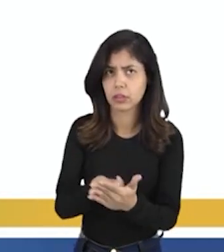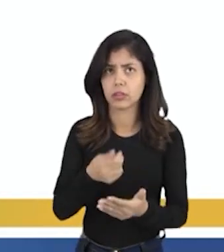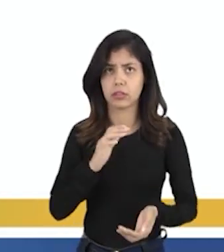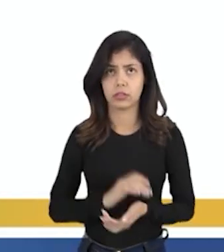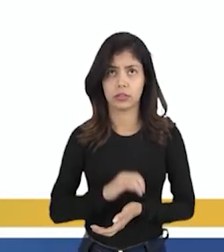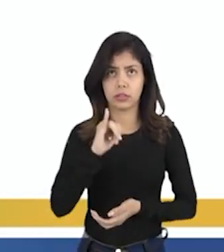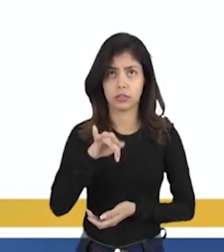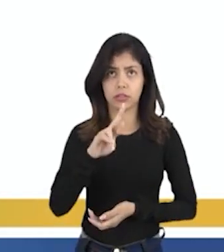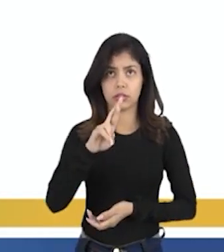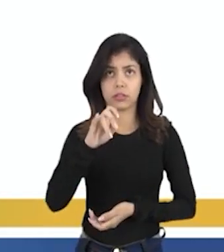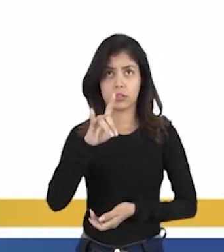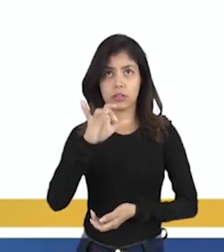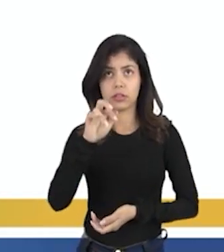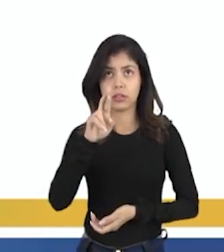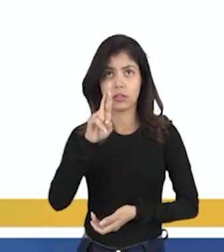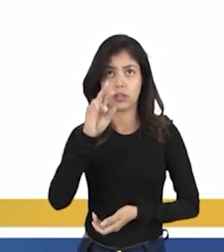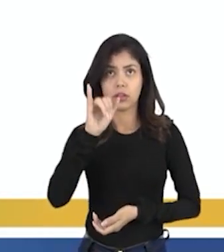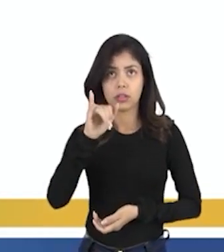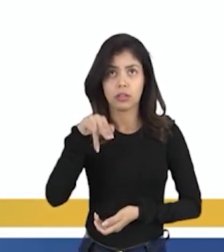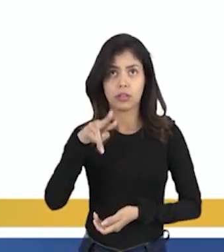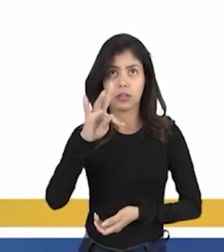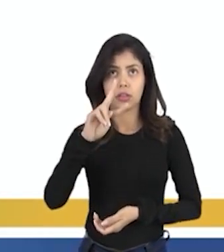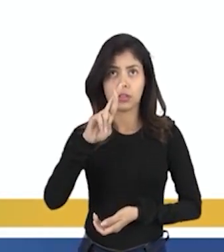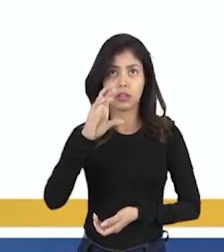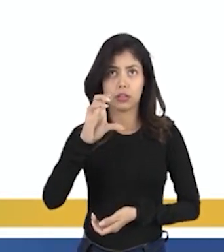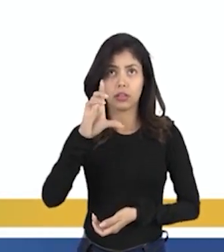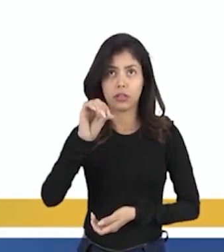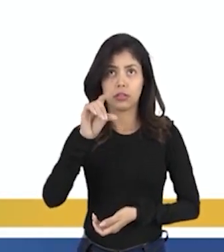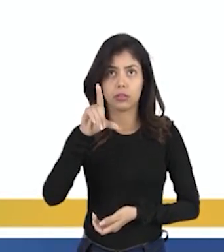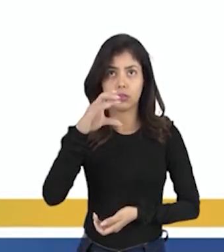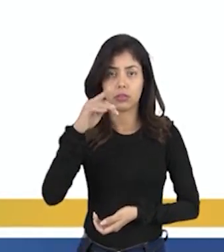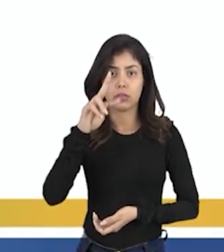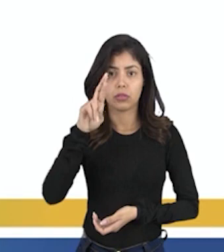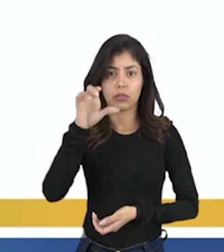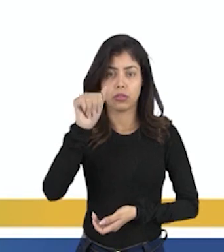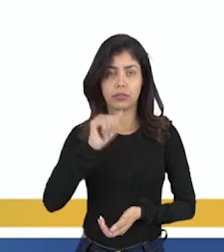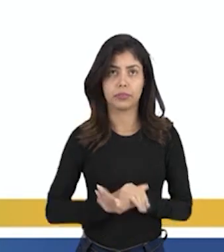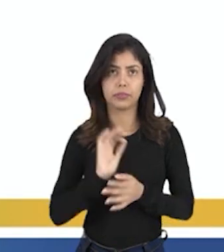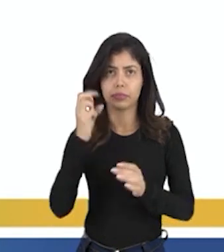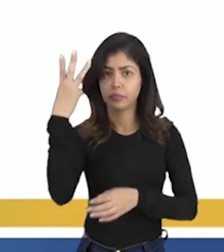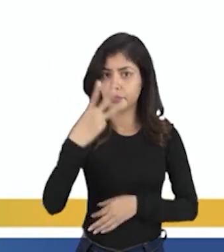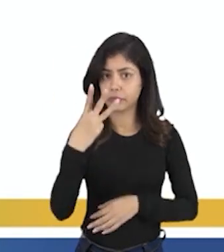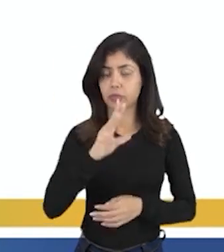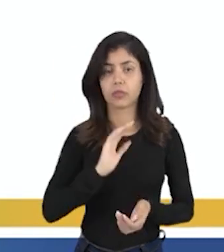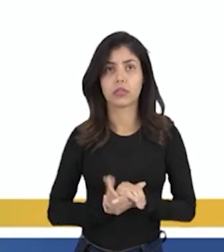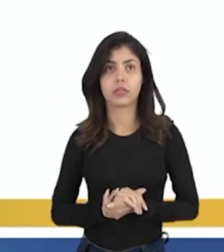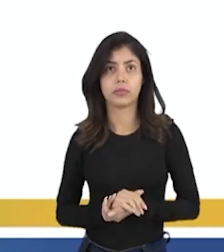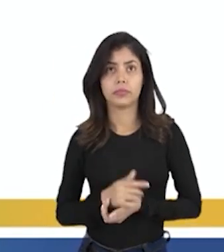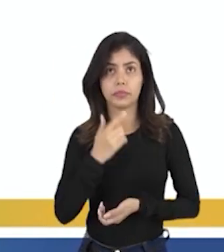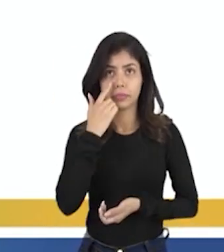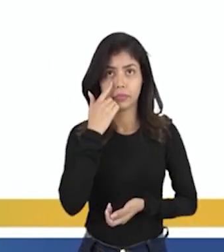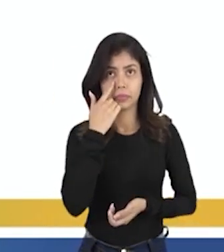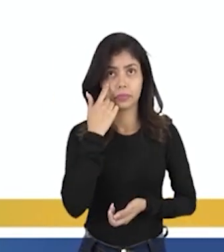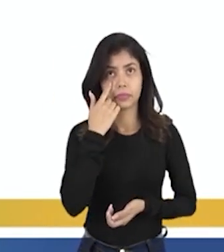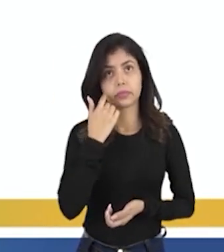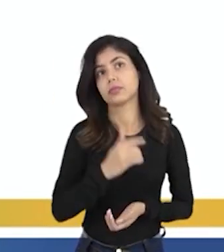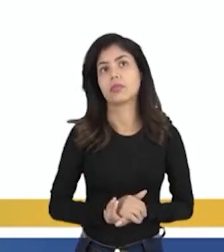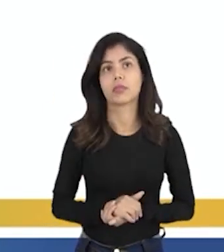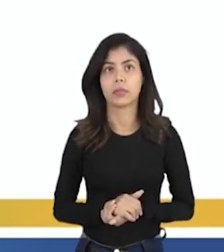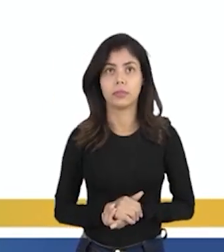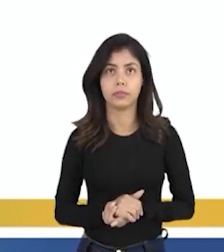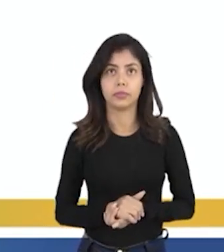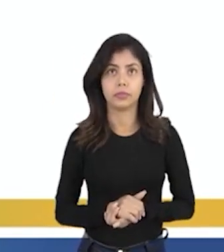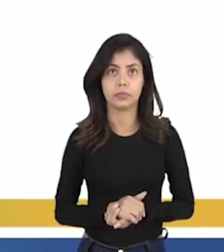a persuadir sua interlocutora? Nós estamos falando do terceiro quadrinho, ok? Esse daqui, ó.